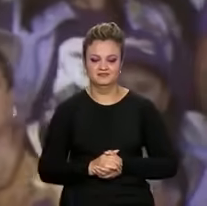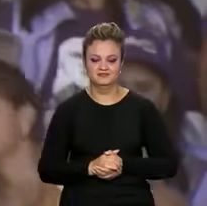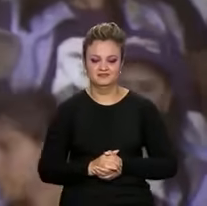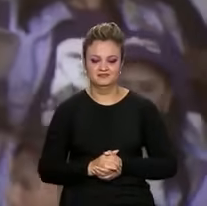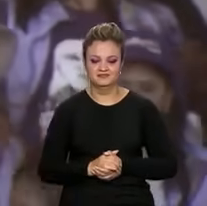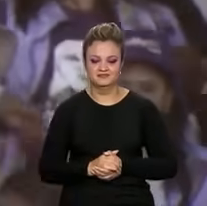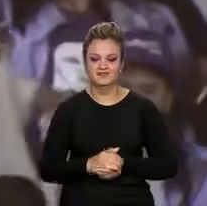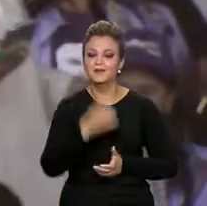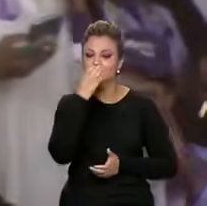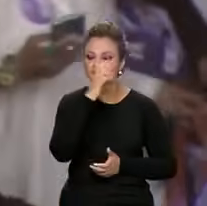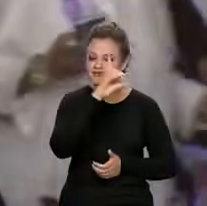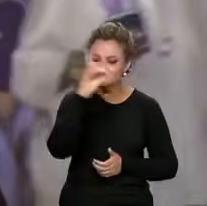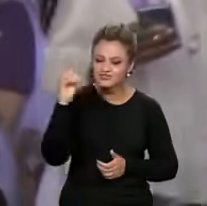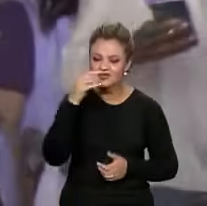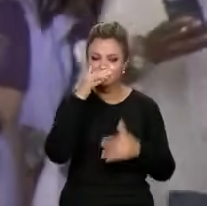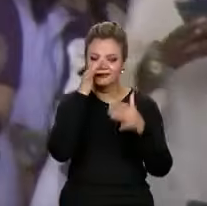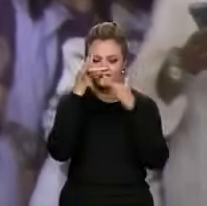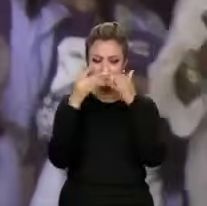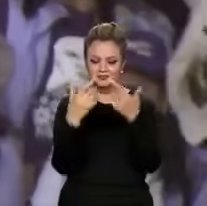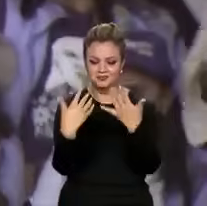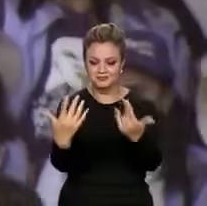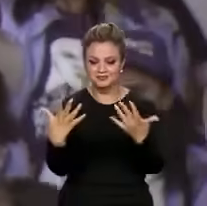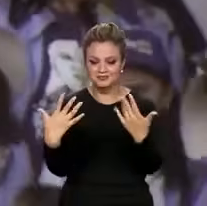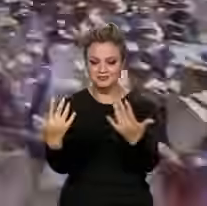bom dia Margarida